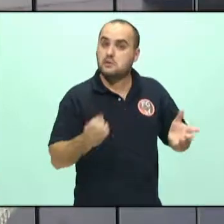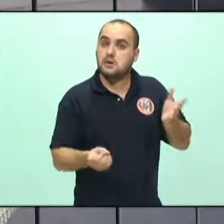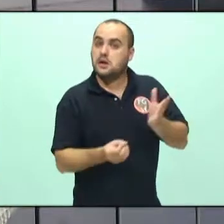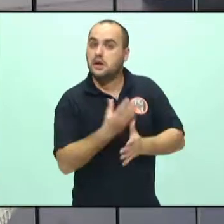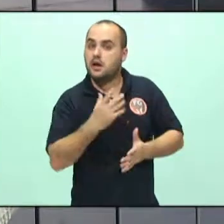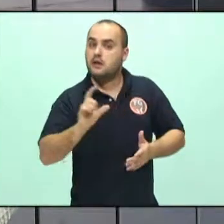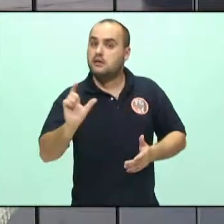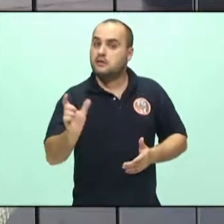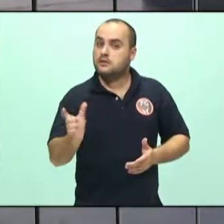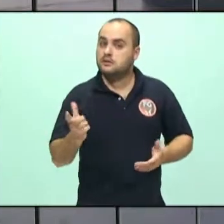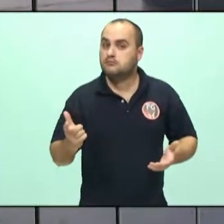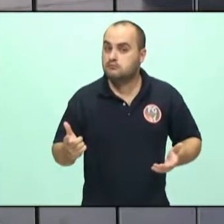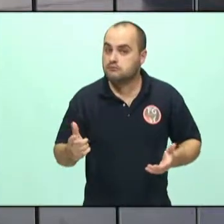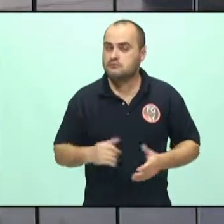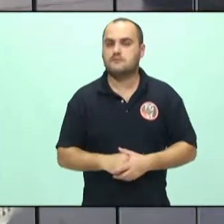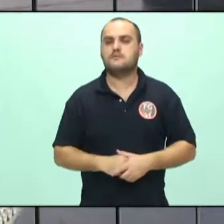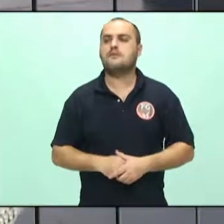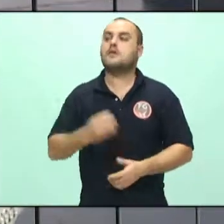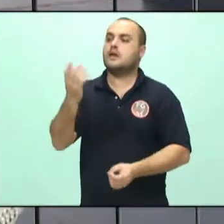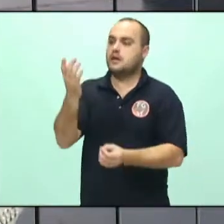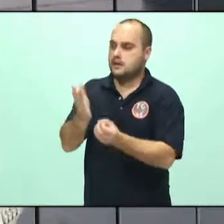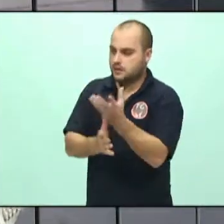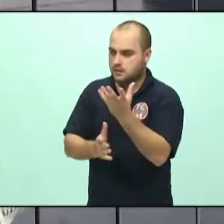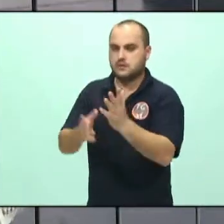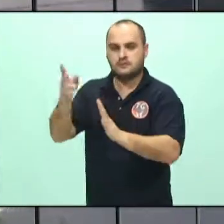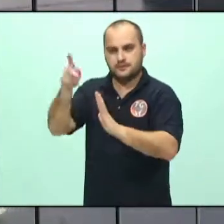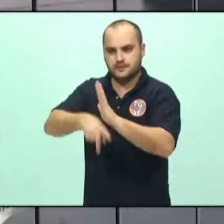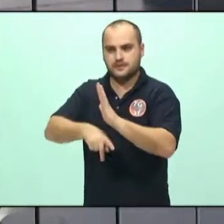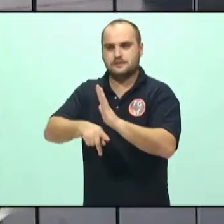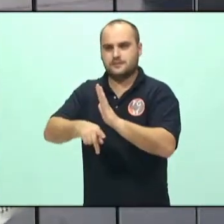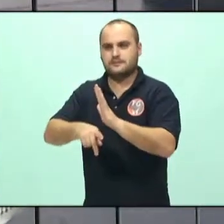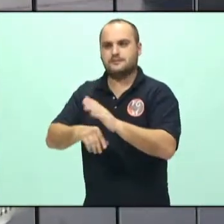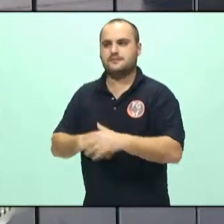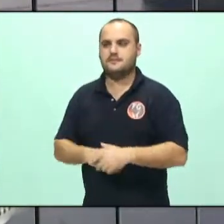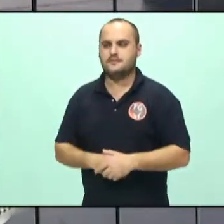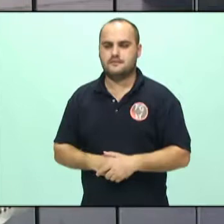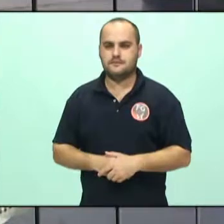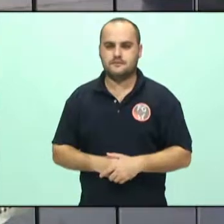autista. Aí fiz o projeto de lei.